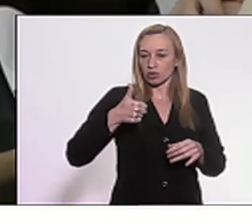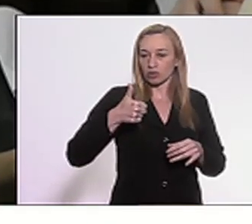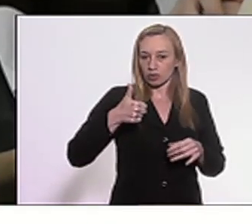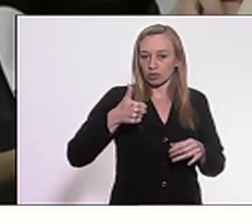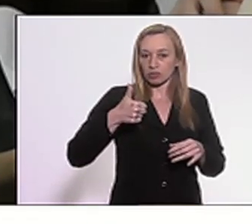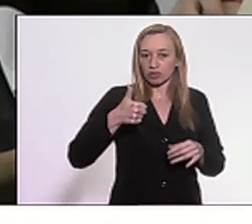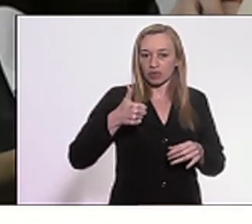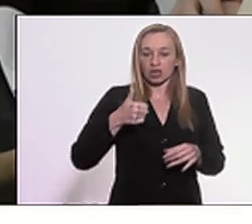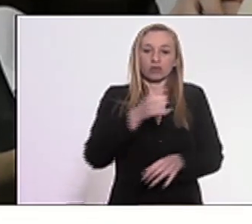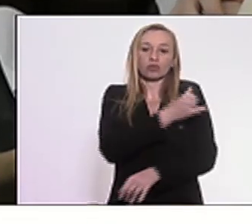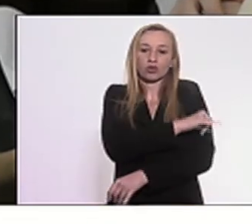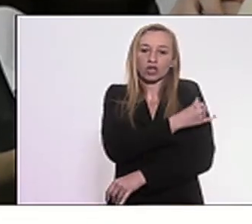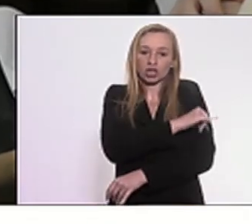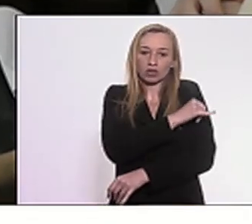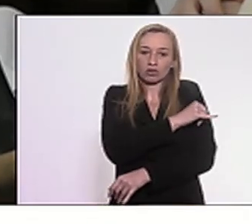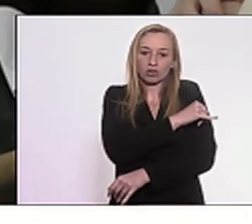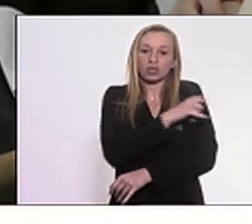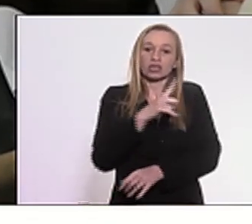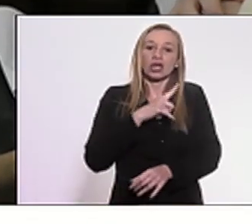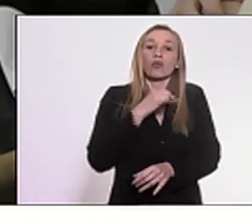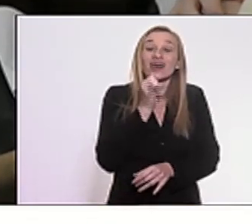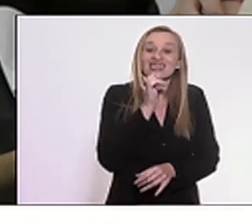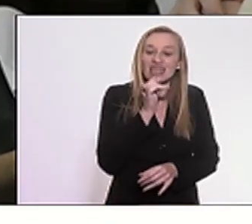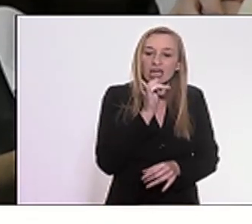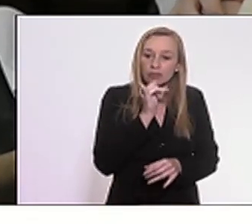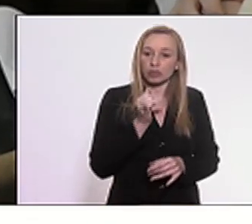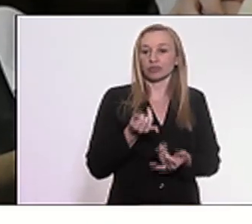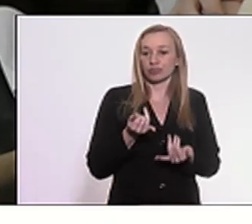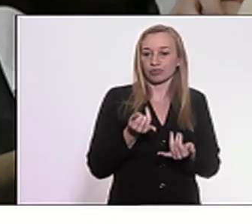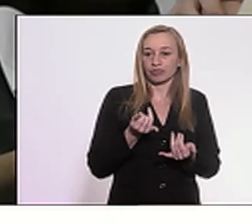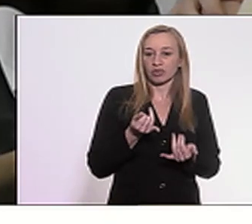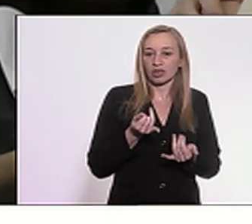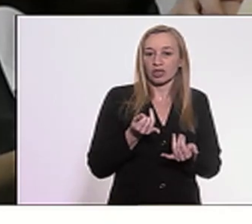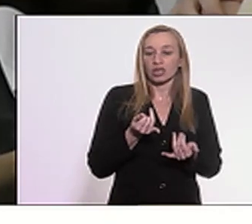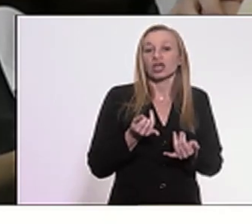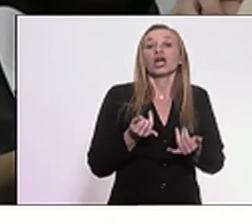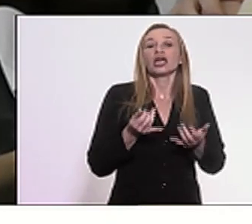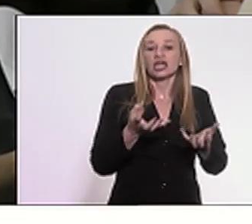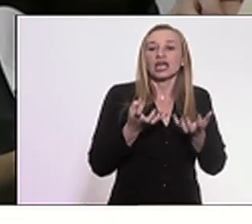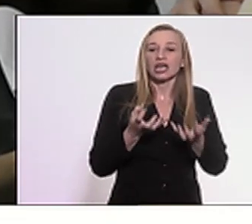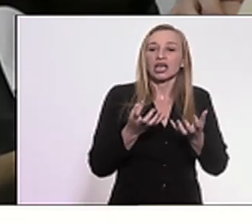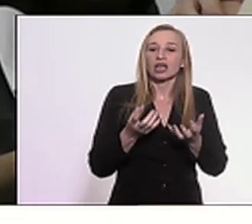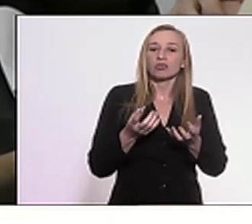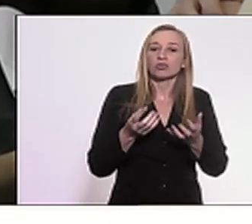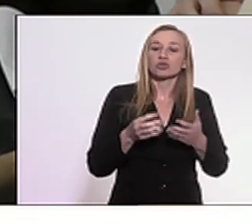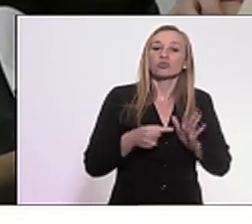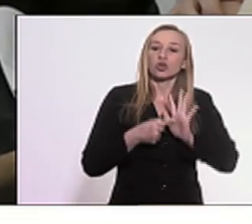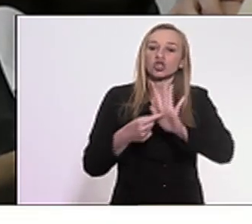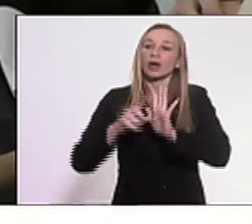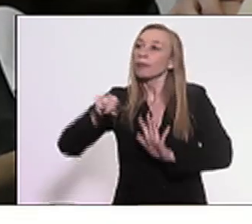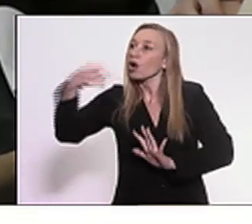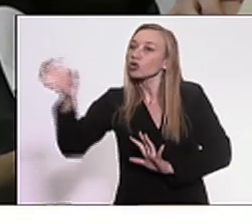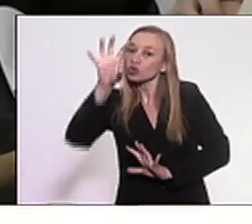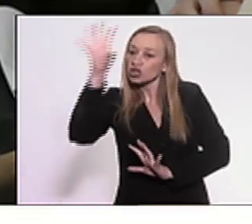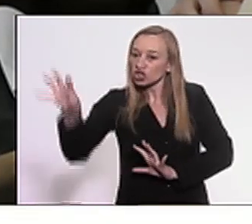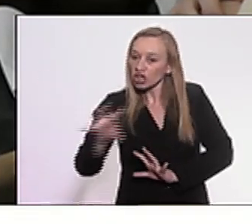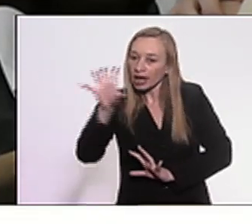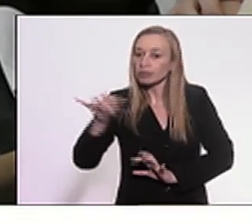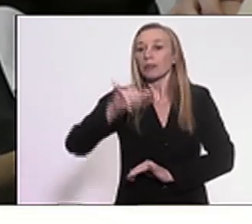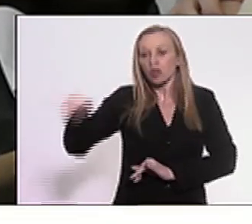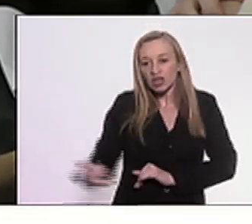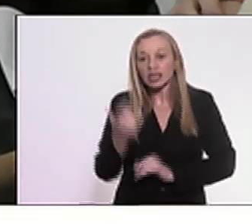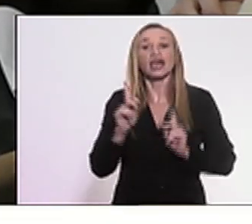gente quer, inclusive, estar levando essa experiência para outros estados, pelas federações nacionais, e que tem sido proveitoso. Eu queria